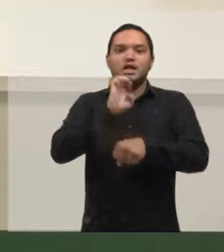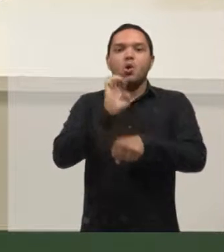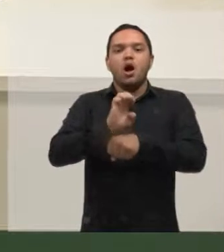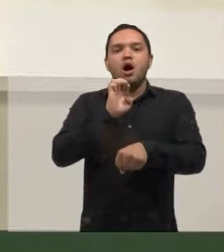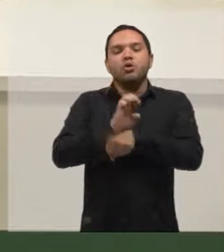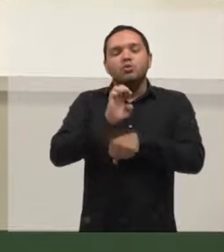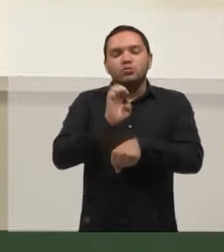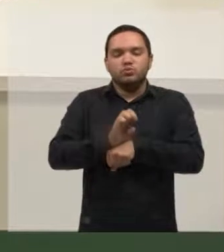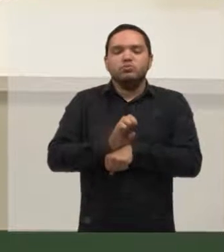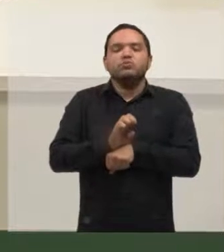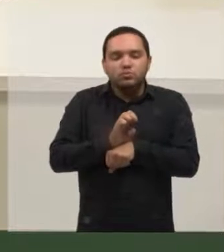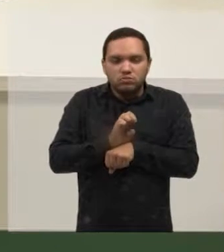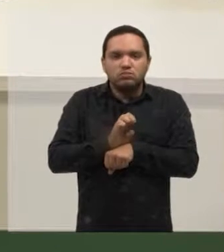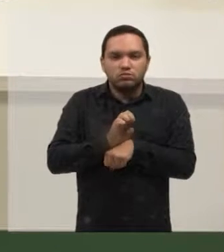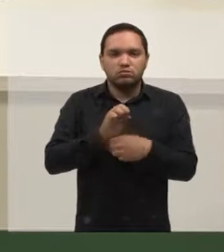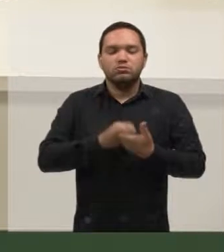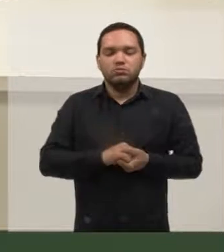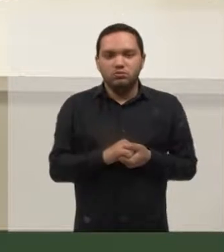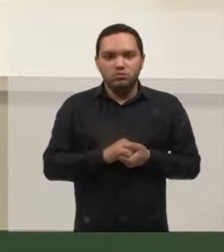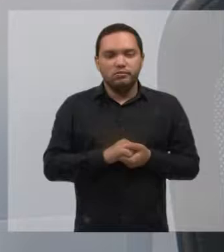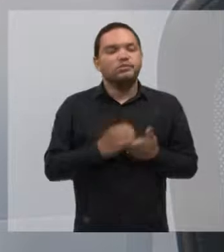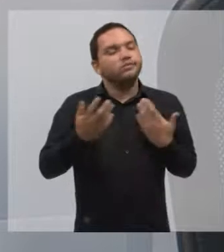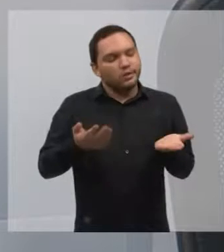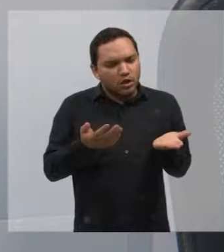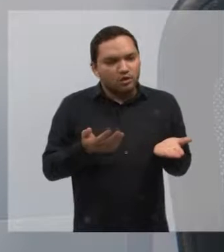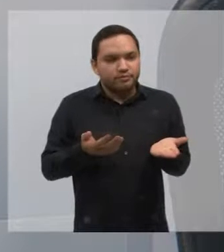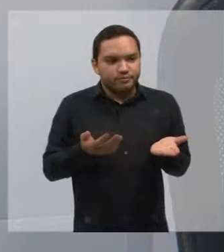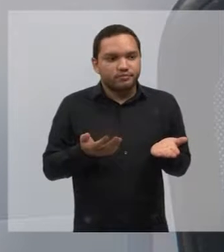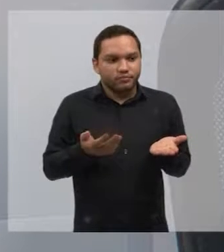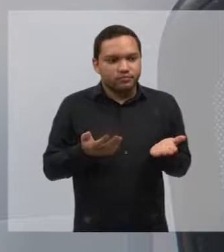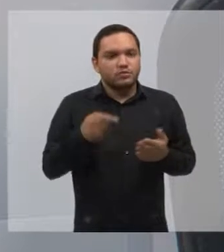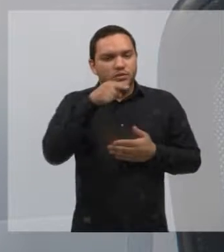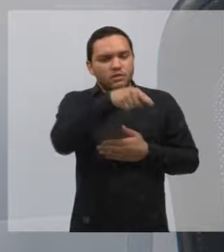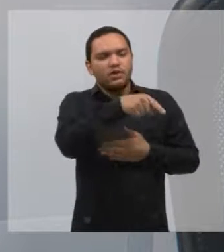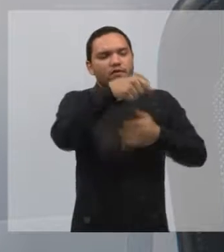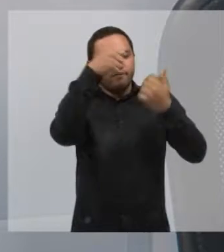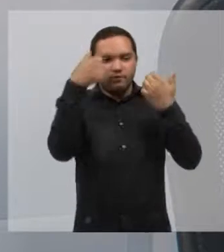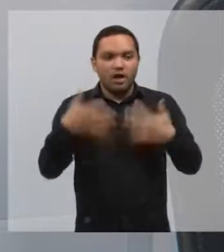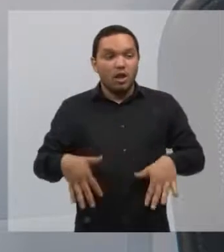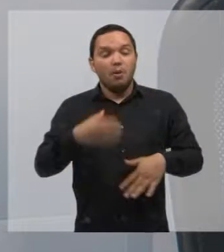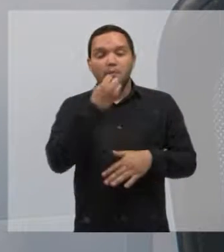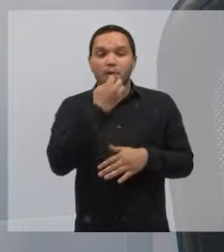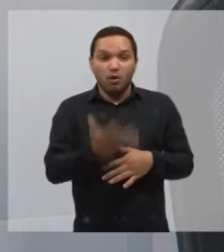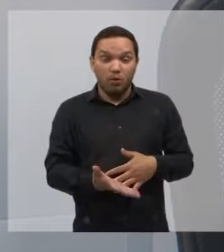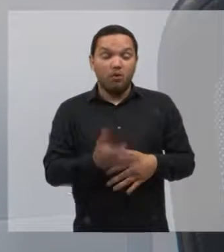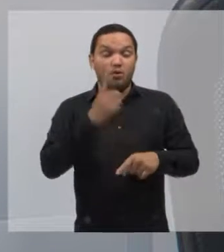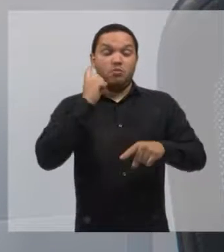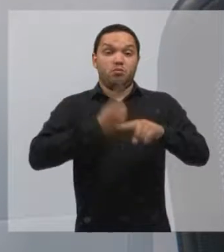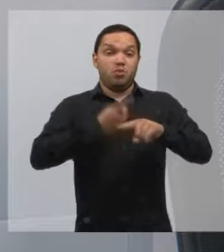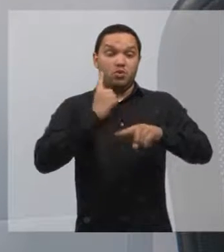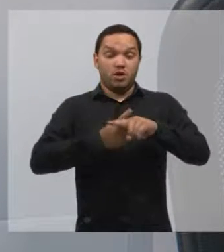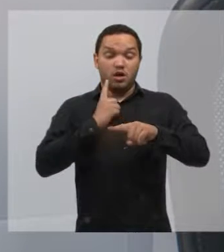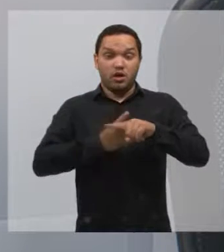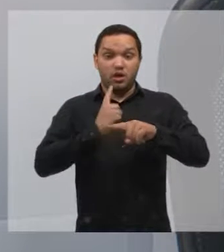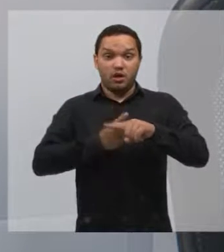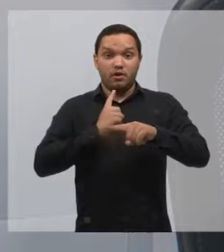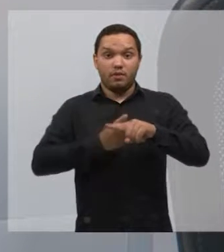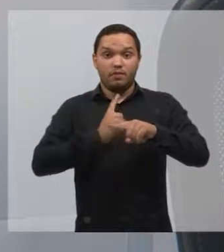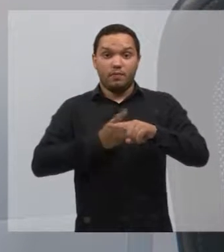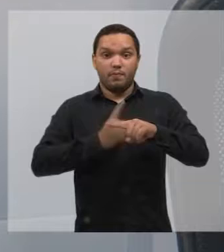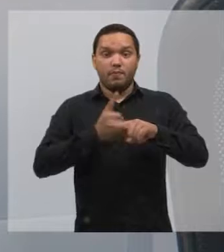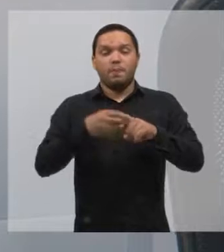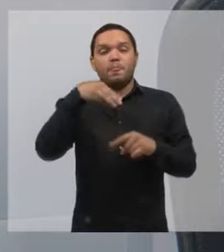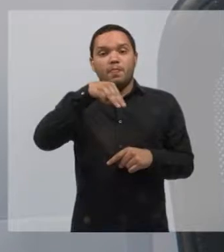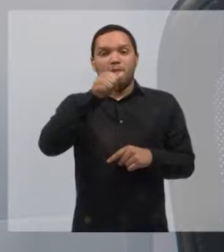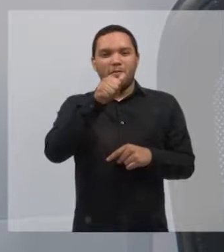isso? exatamente. E é muito interessante essa sua colocação, Carlos Frederico, porque